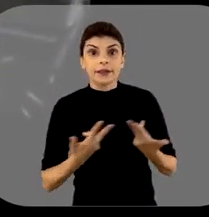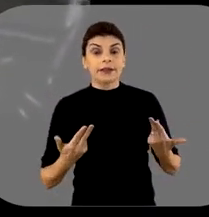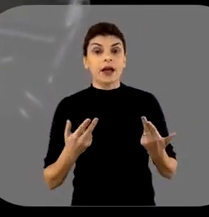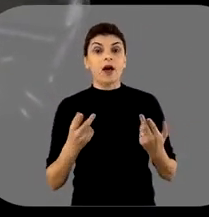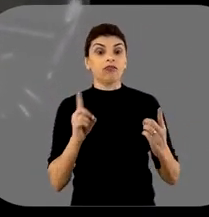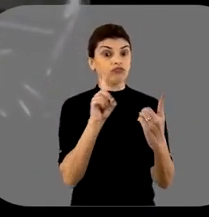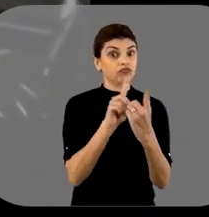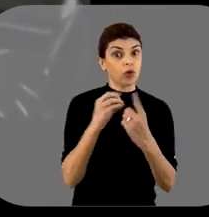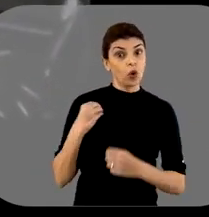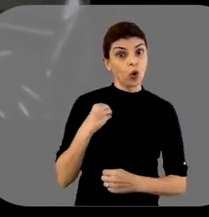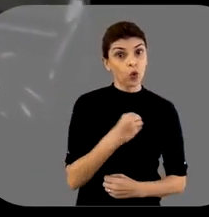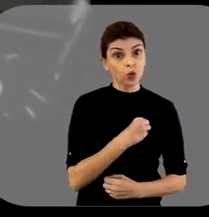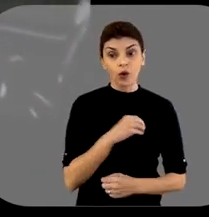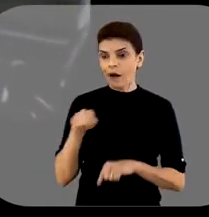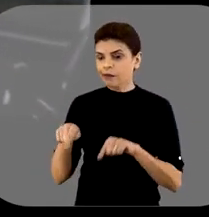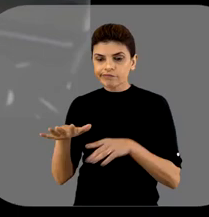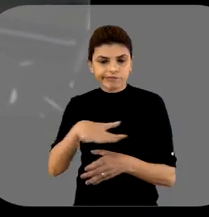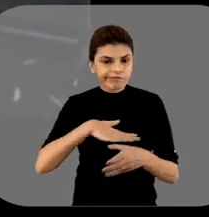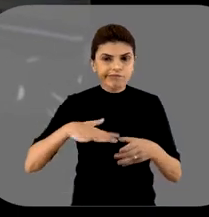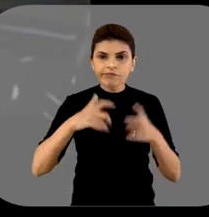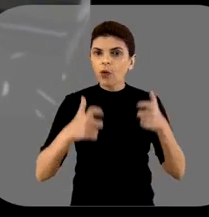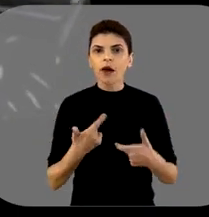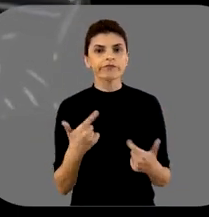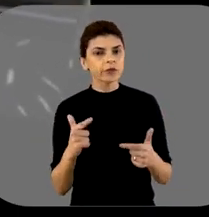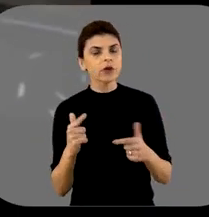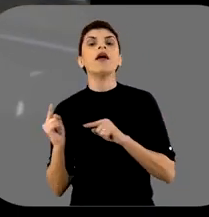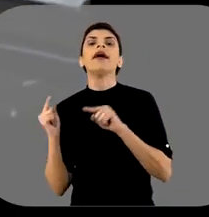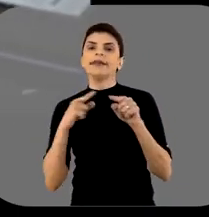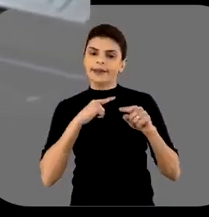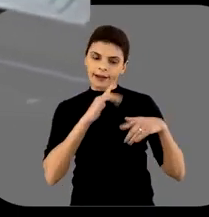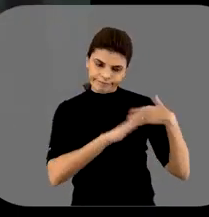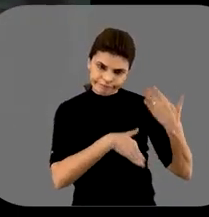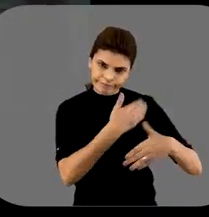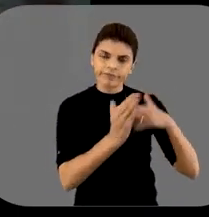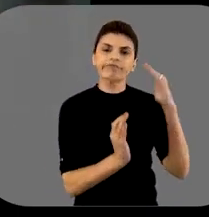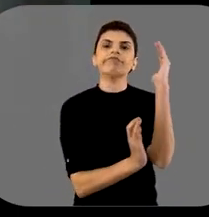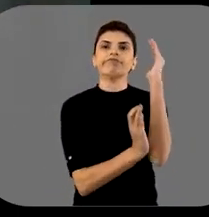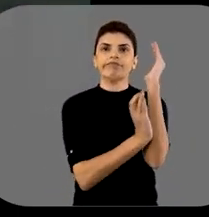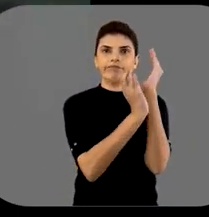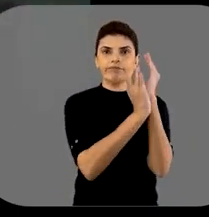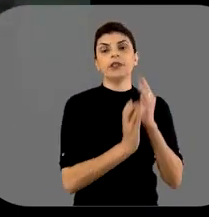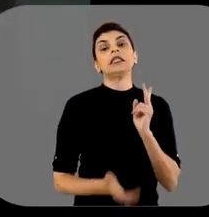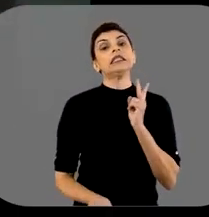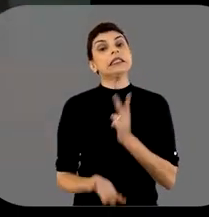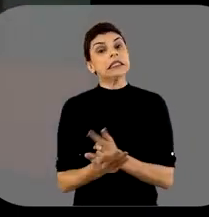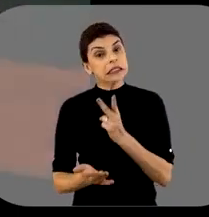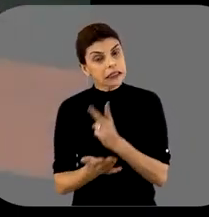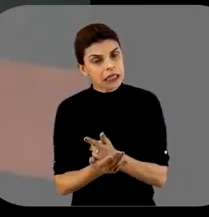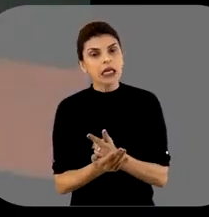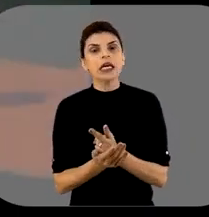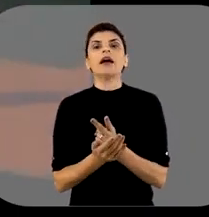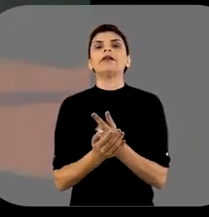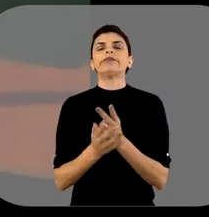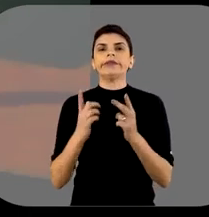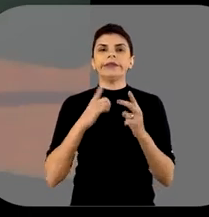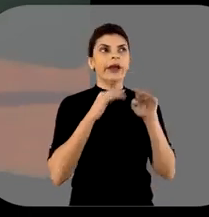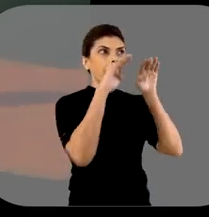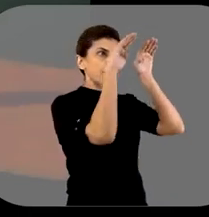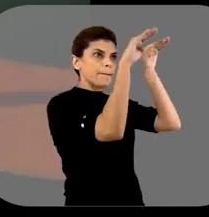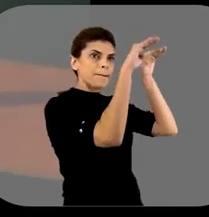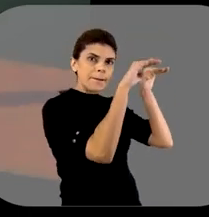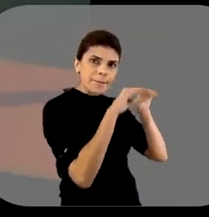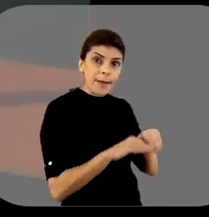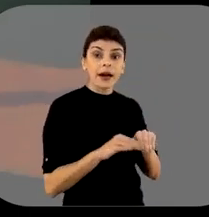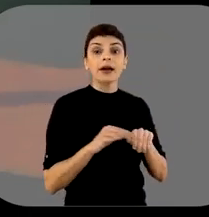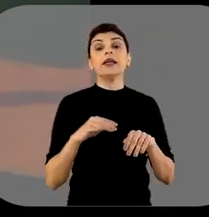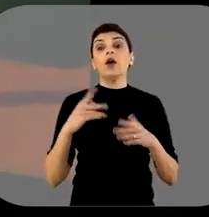consultas especializadas quando não tem na rede. Então tudo há esse trâmite. Sempre manter a despensa cheia. Quando eles